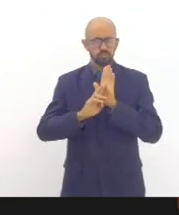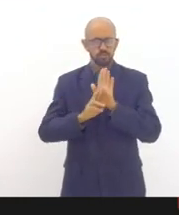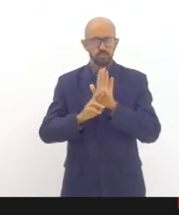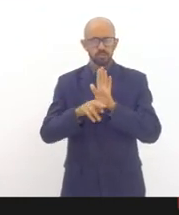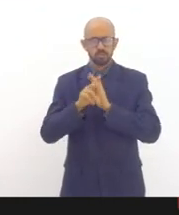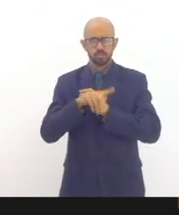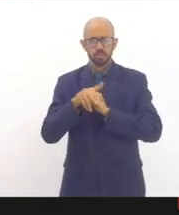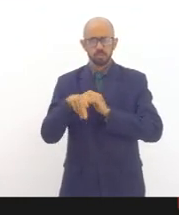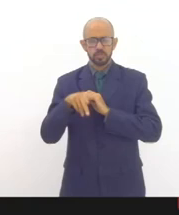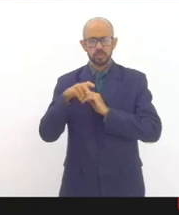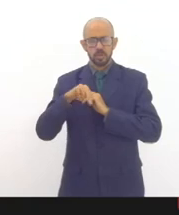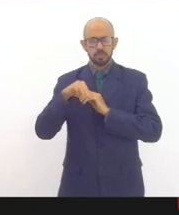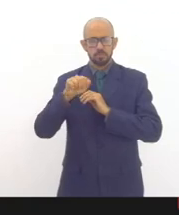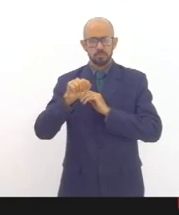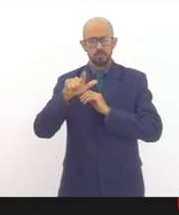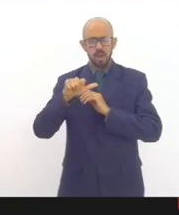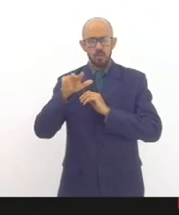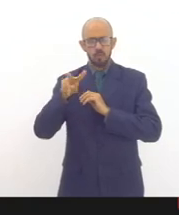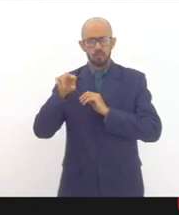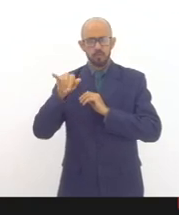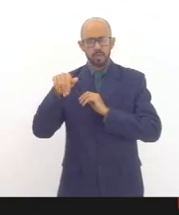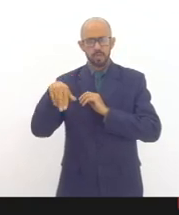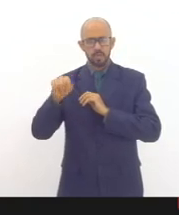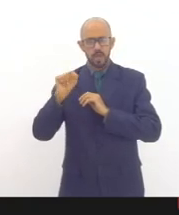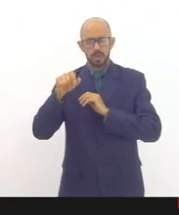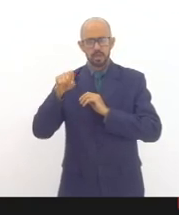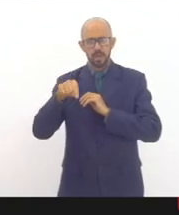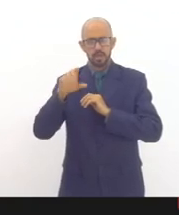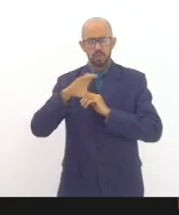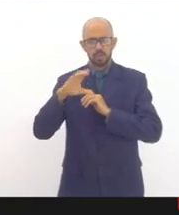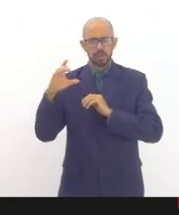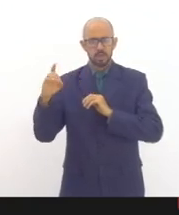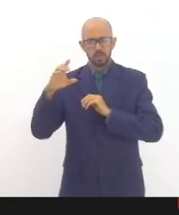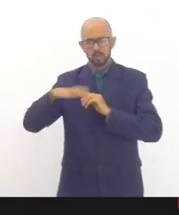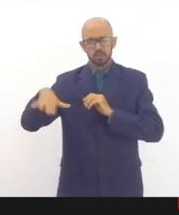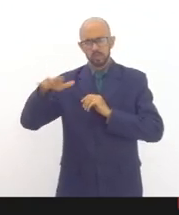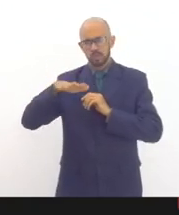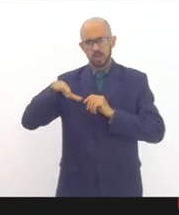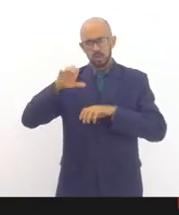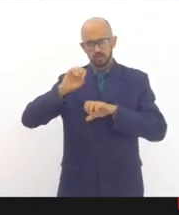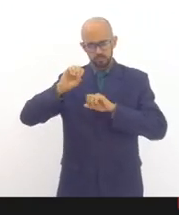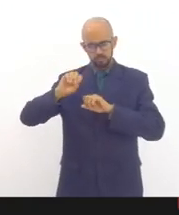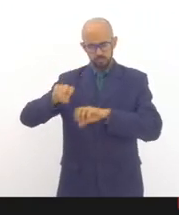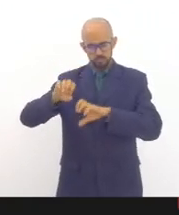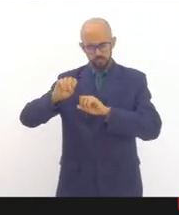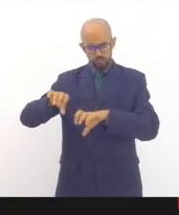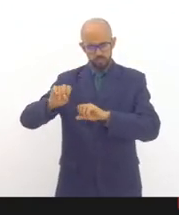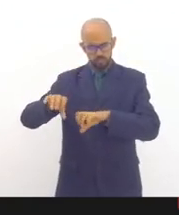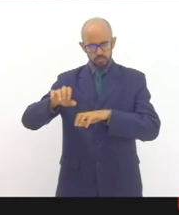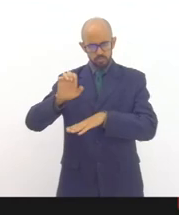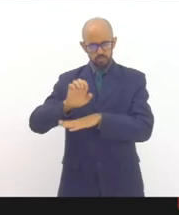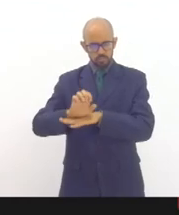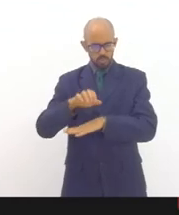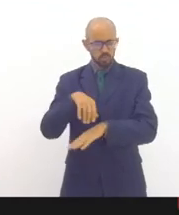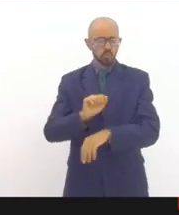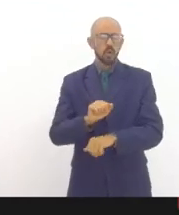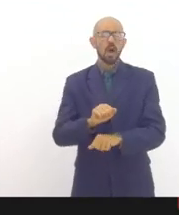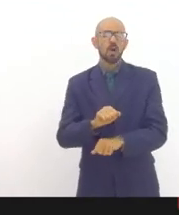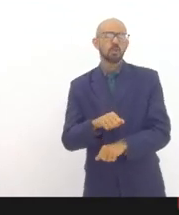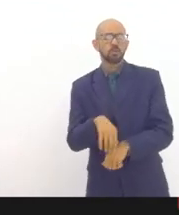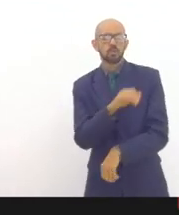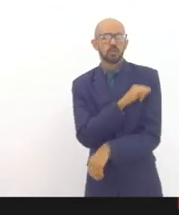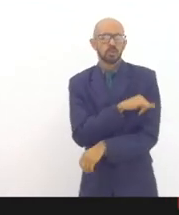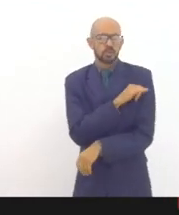professora Malvina, que é a coordenadora geral do Fórum Estadual de Educação do Estado do Rio de Janeiro. Ela,